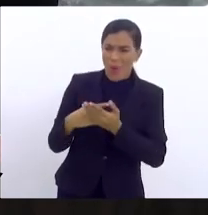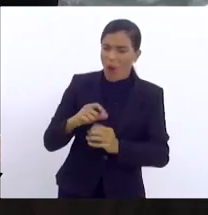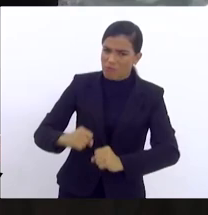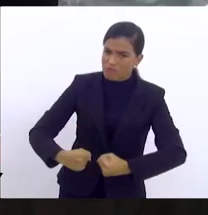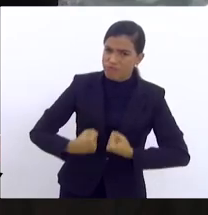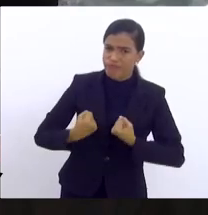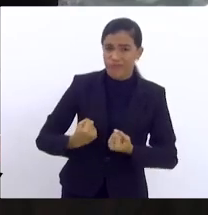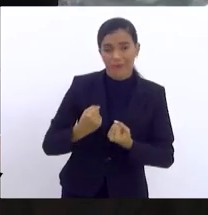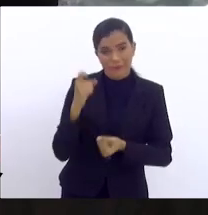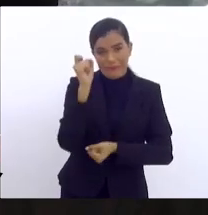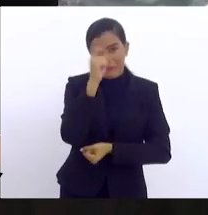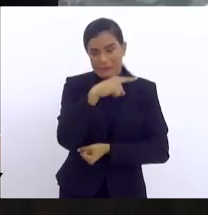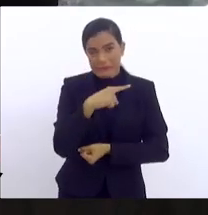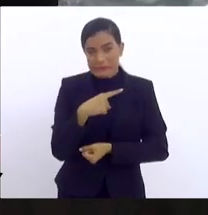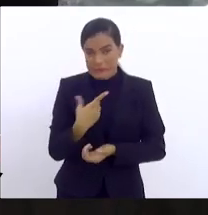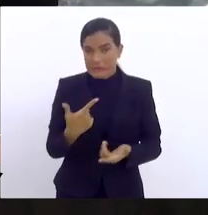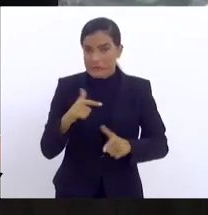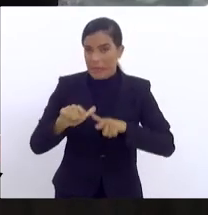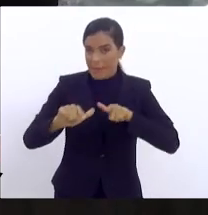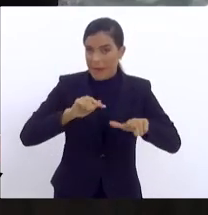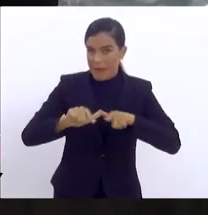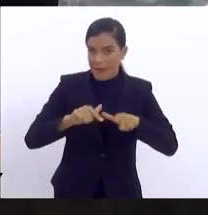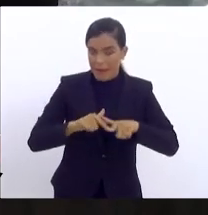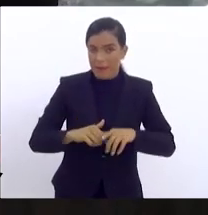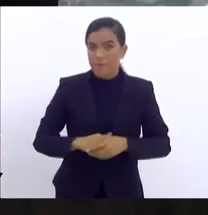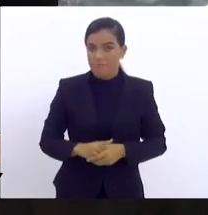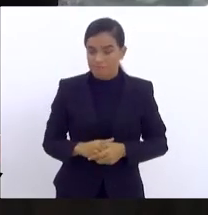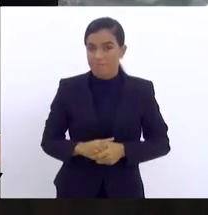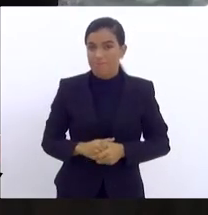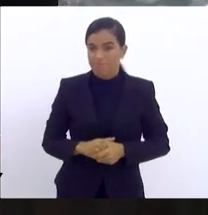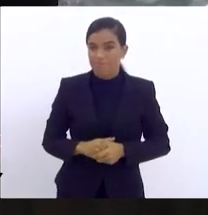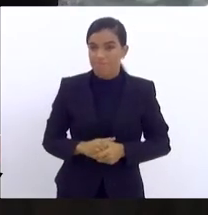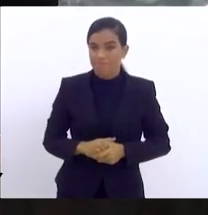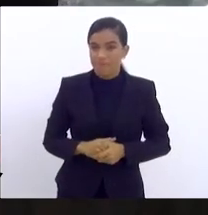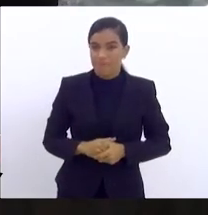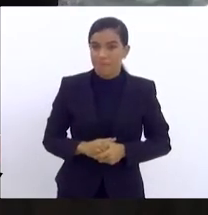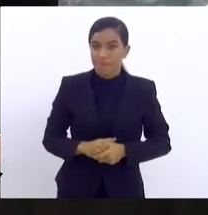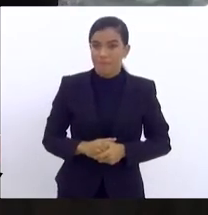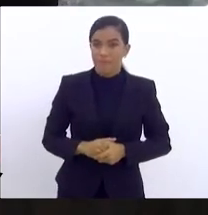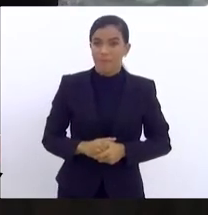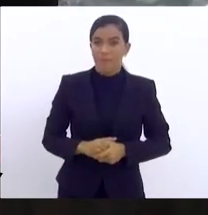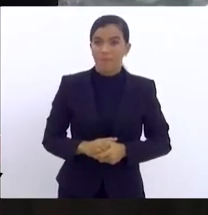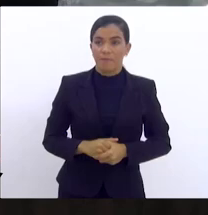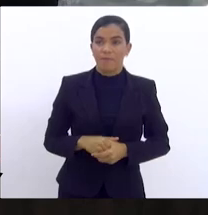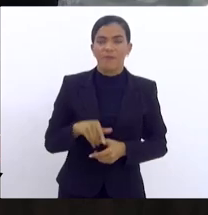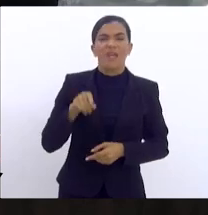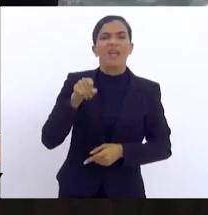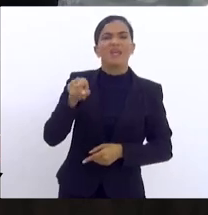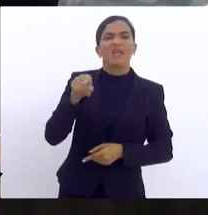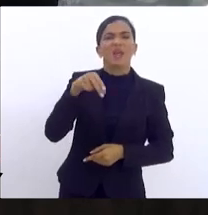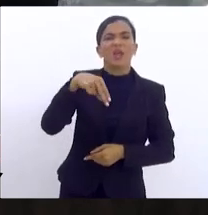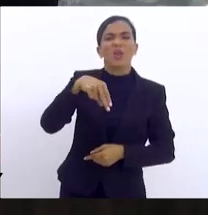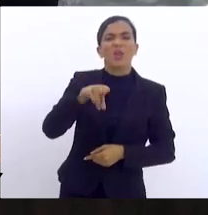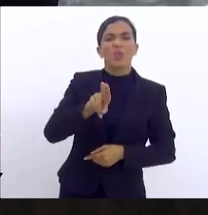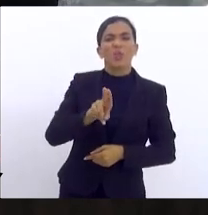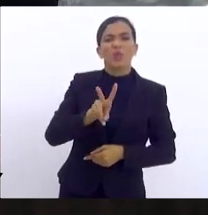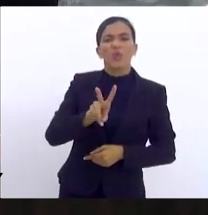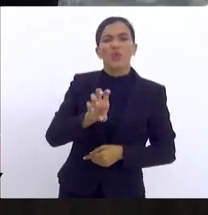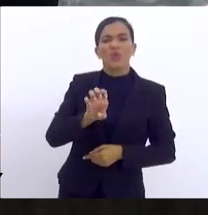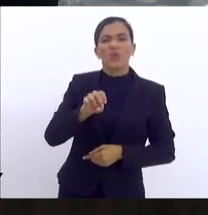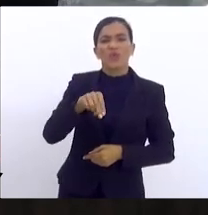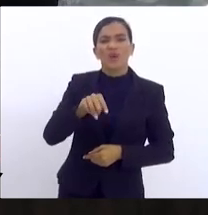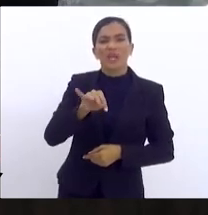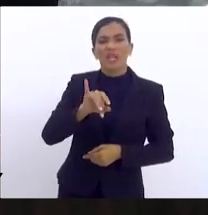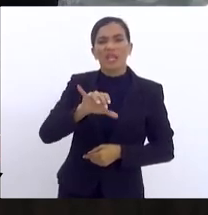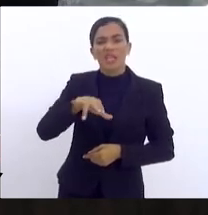que ficou difícil E aí você não consegue mais fazer tudo isso esse tal de nuvem tinha pelo amor de Deus é os delegados